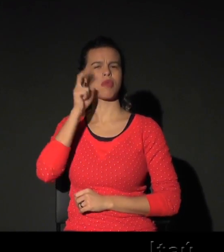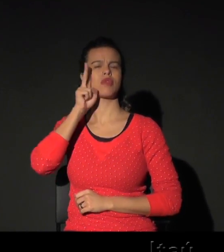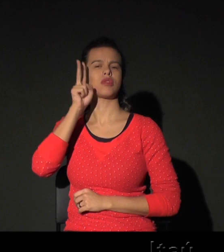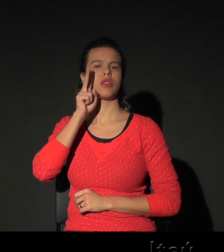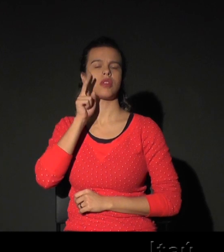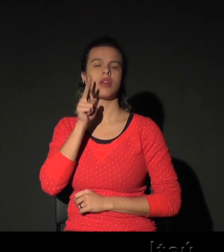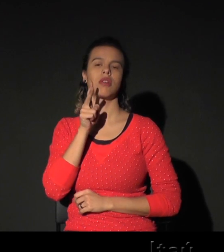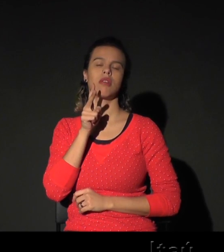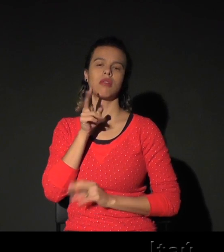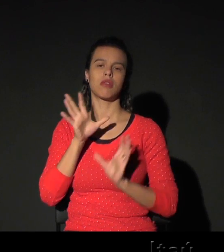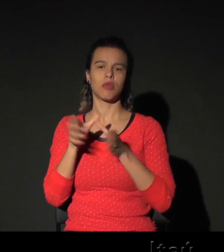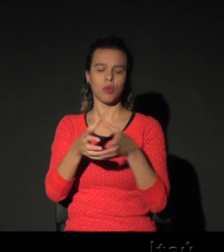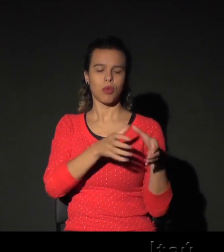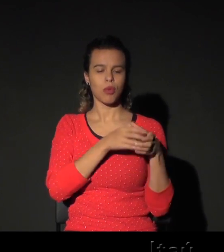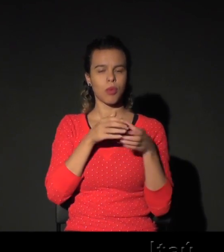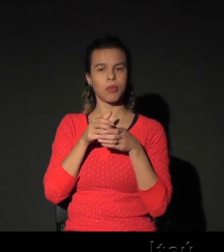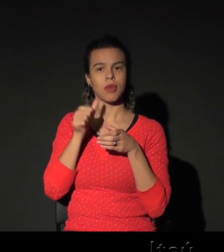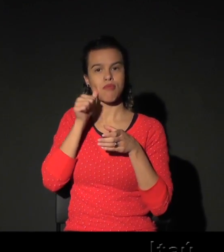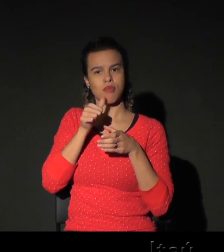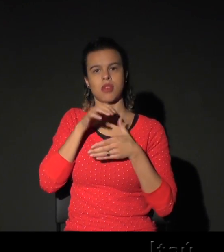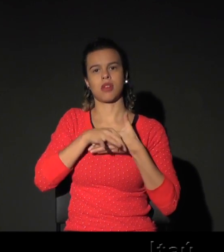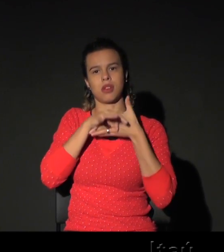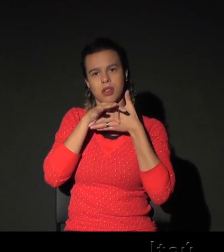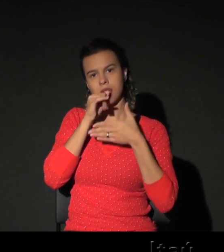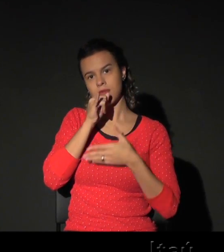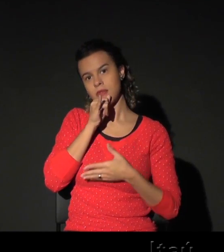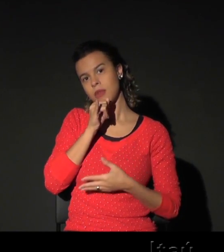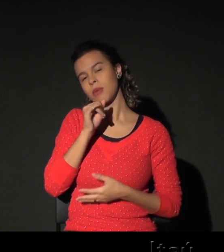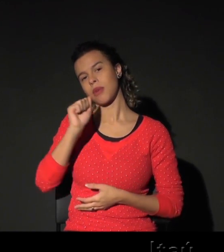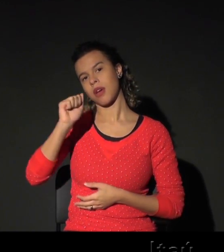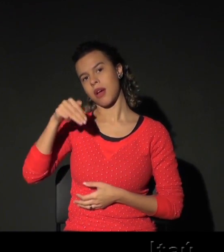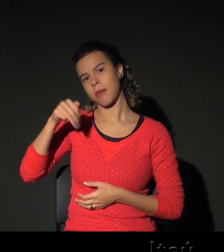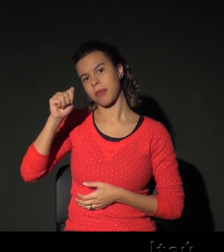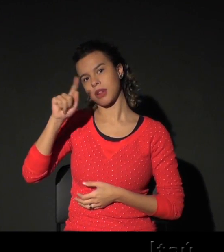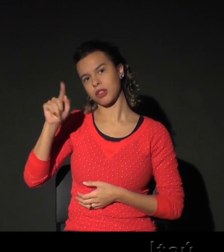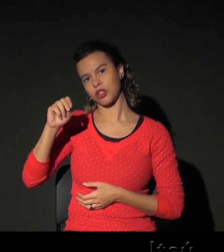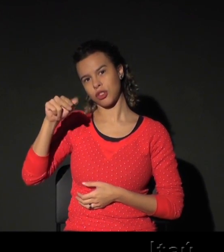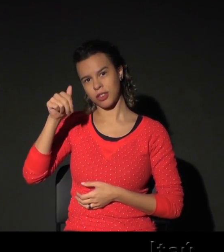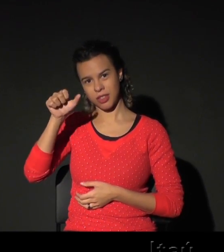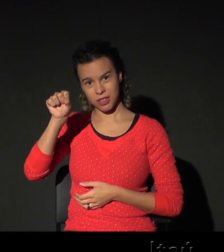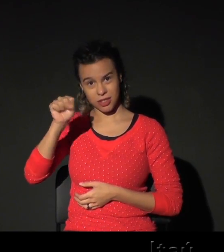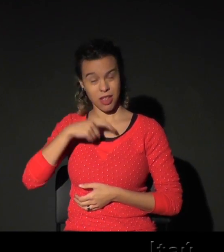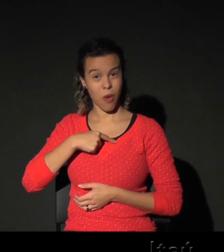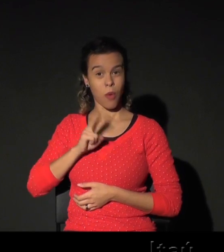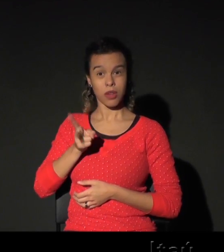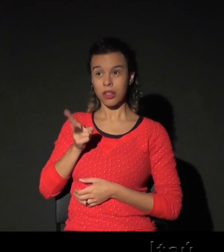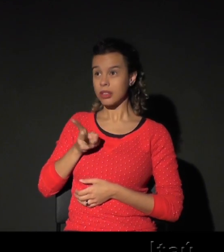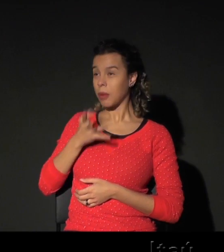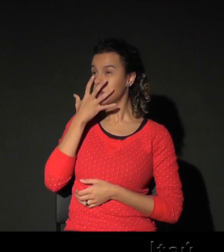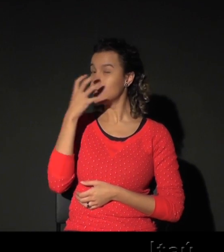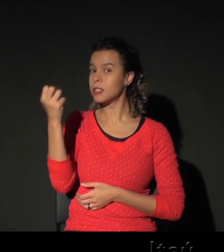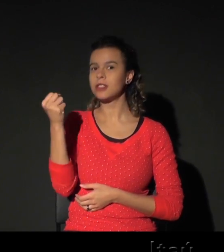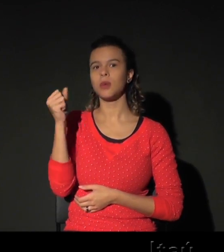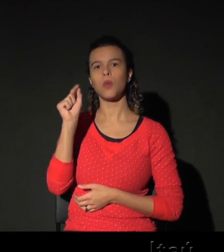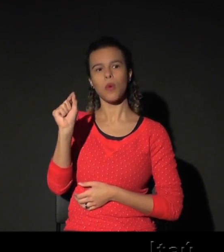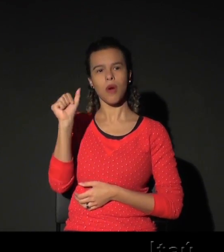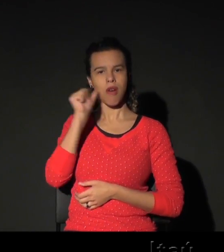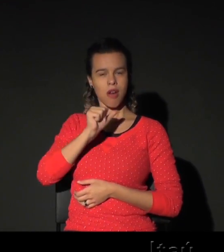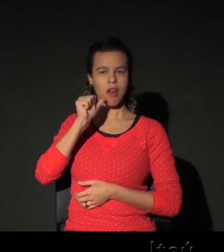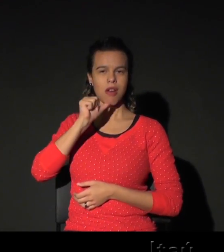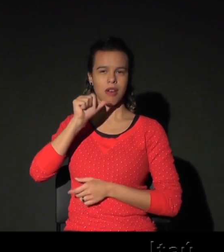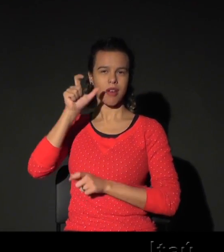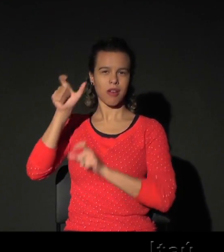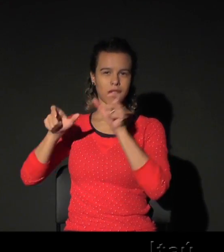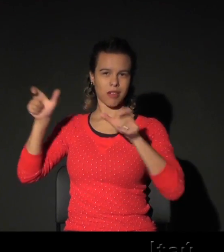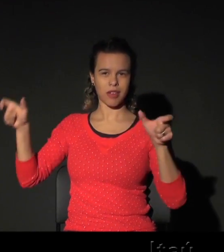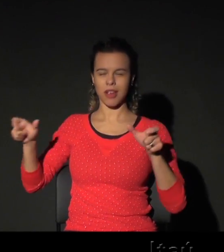das Comunidades eh femininas né Por exemplo as amazonas eu sou amazonense sempre fui fascinada pelas Amazonas né mas